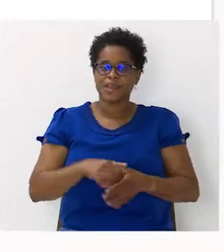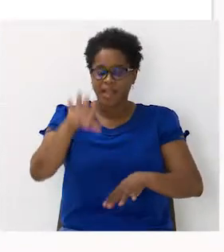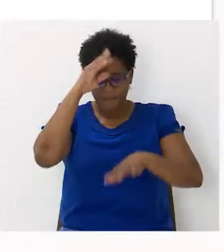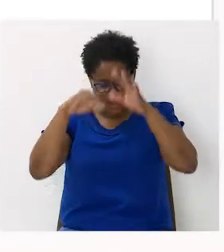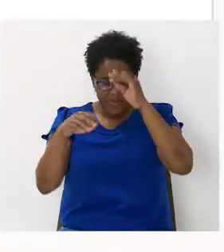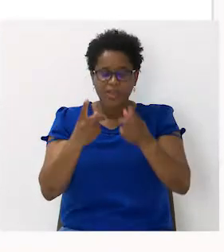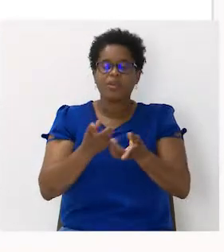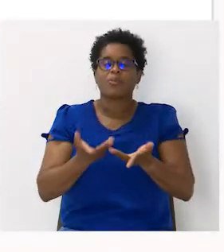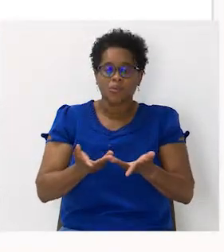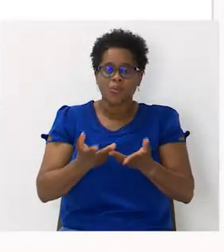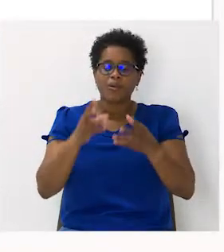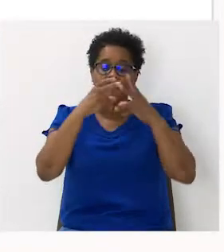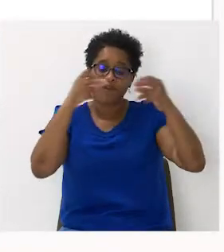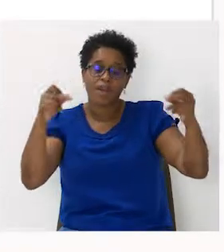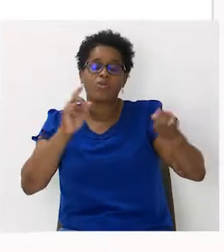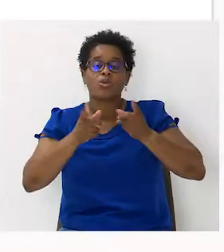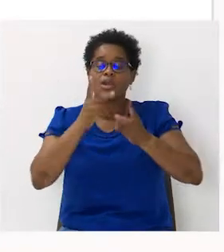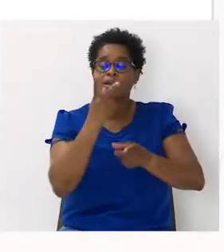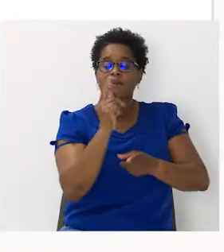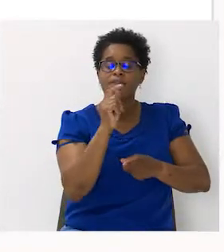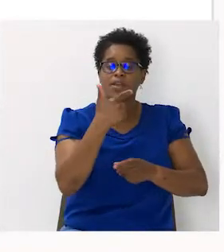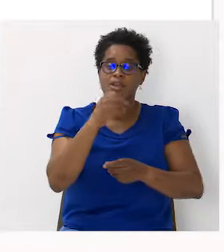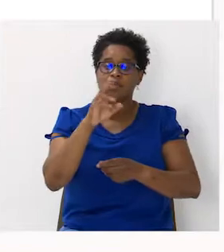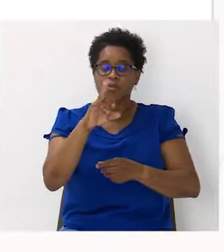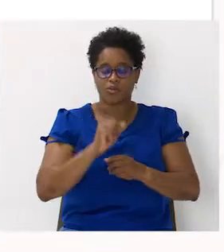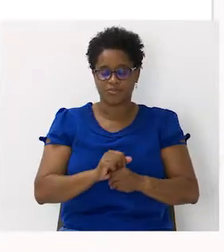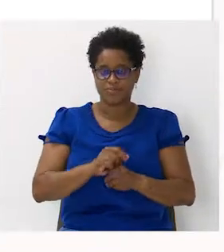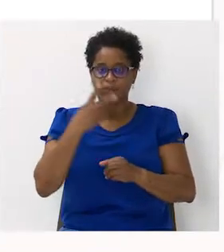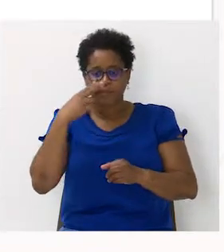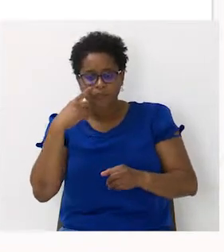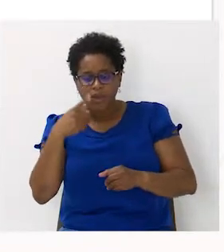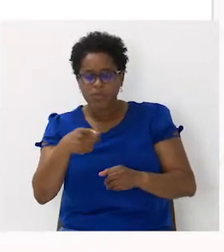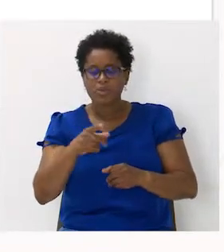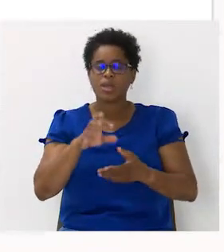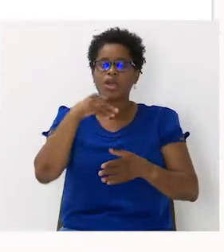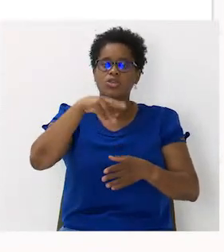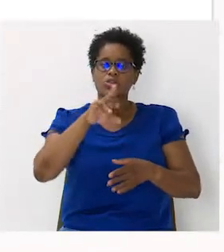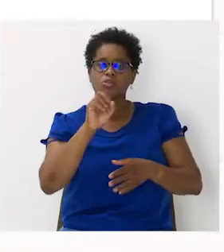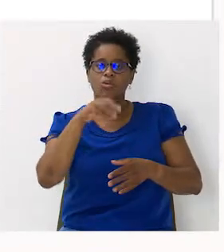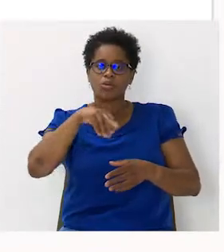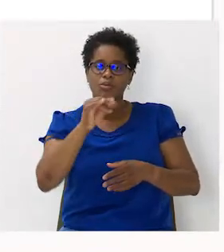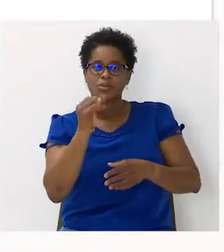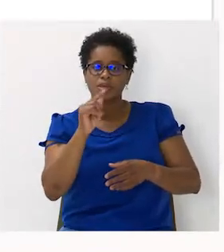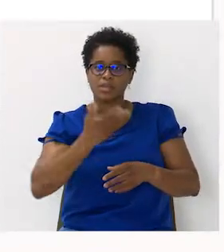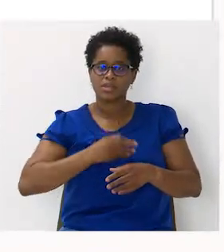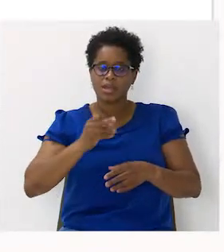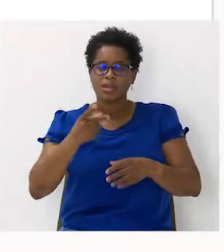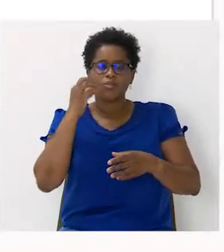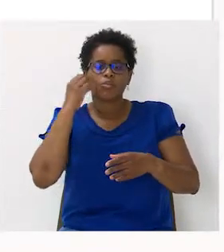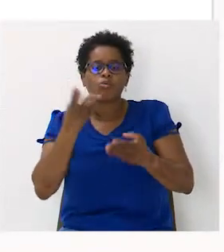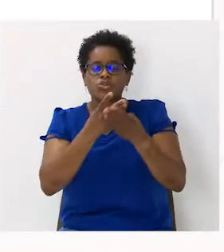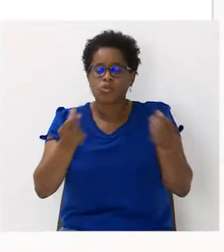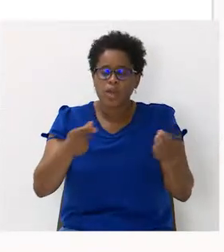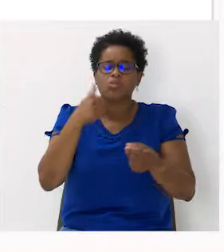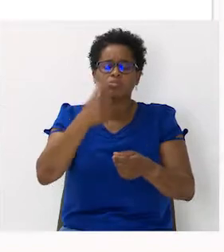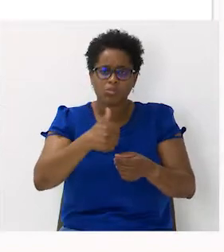aprender o conceito de vetor, reconhecer as propriedades como instrumento apropriado para